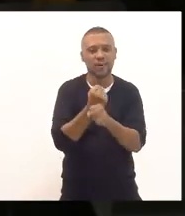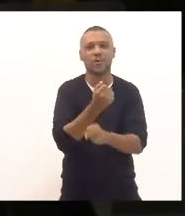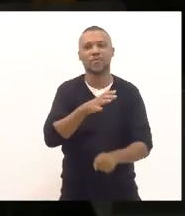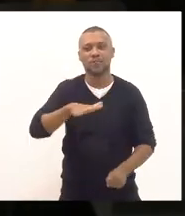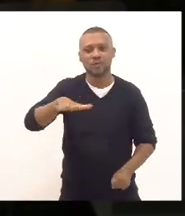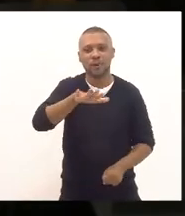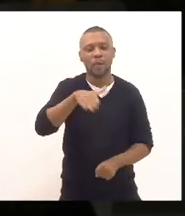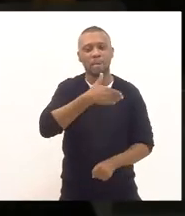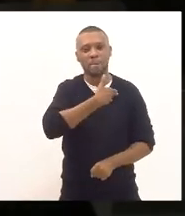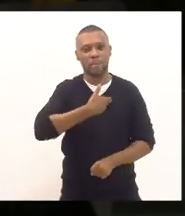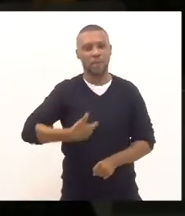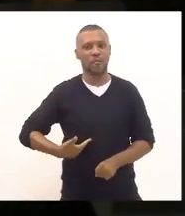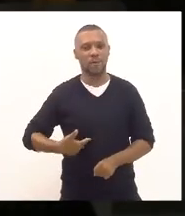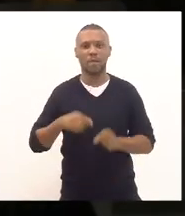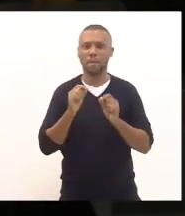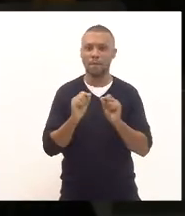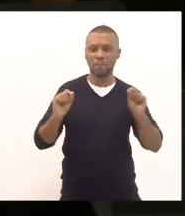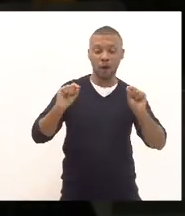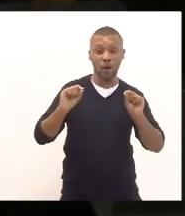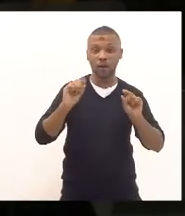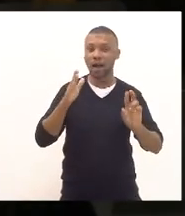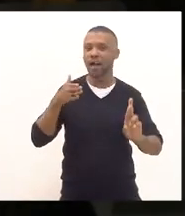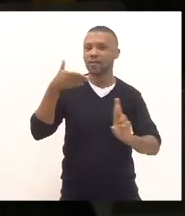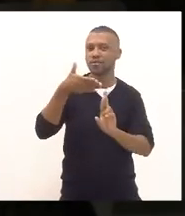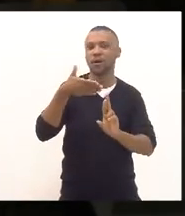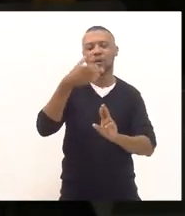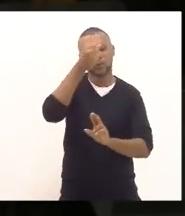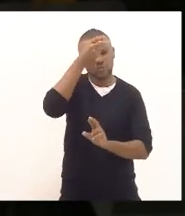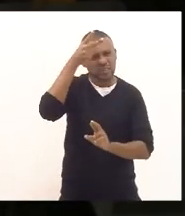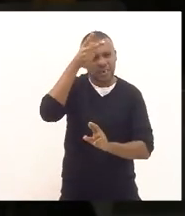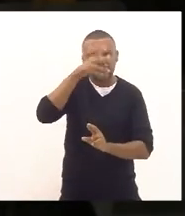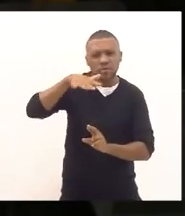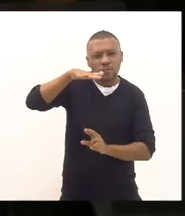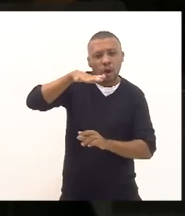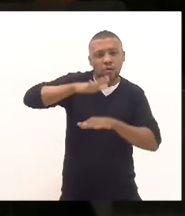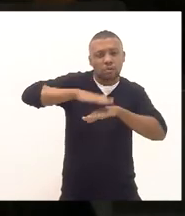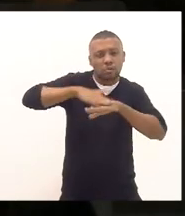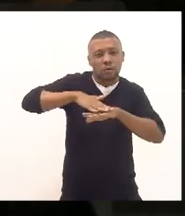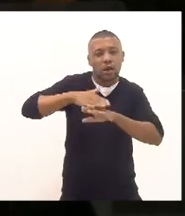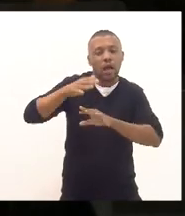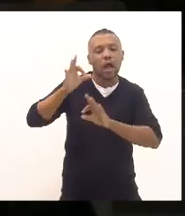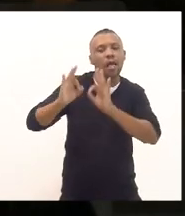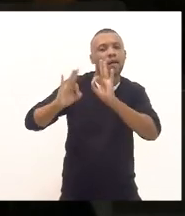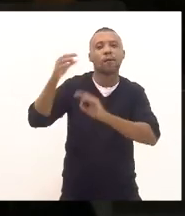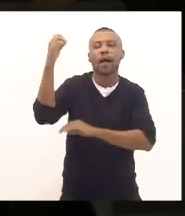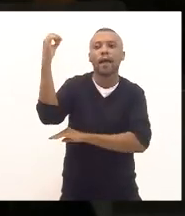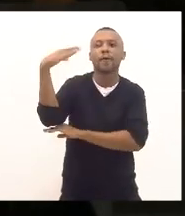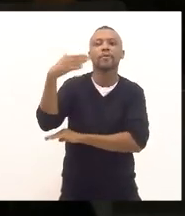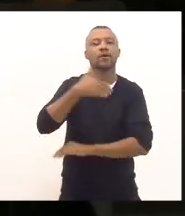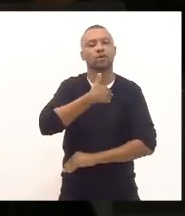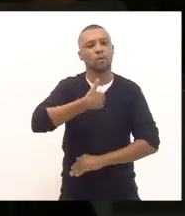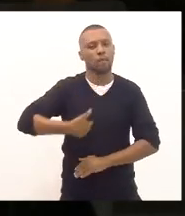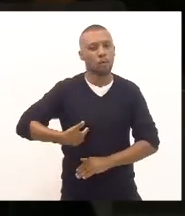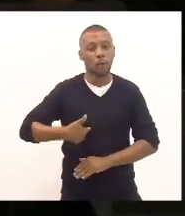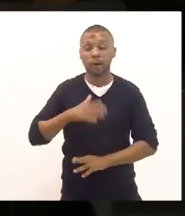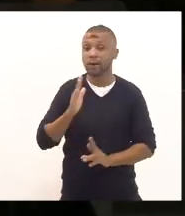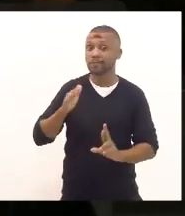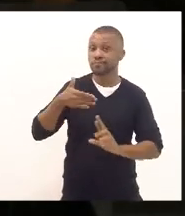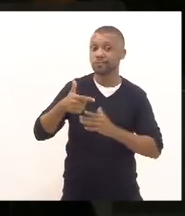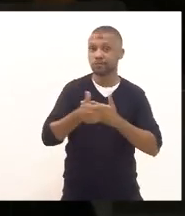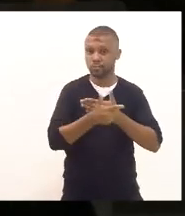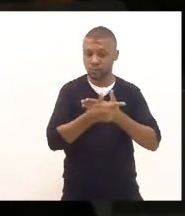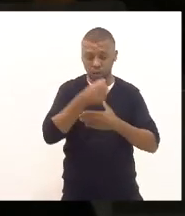públicos atribuição Municipal fazer a iluminação pública atribuição